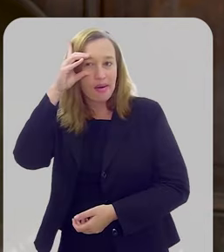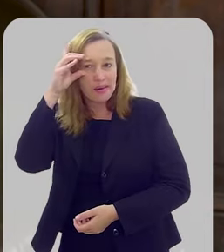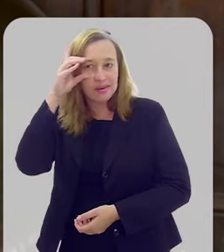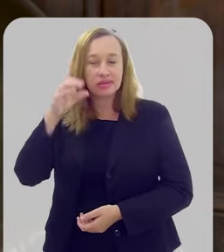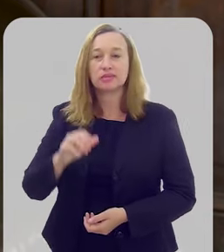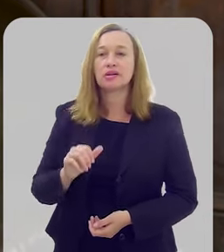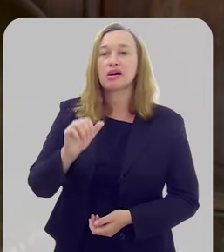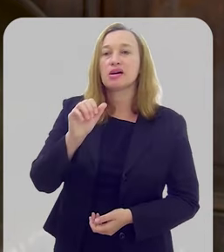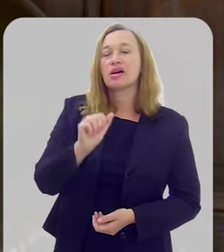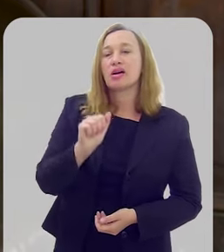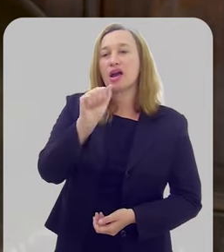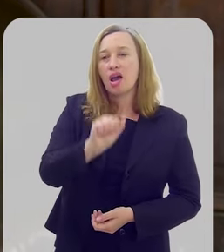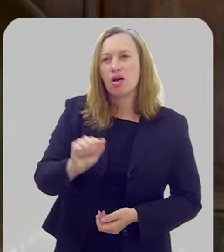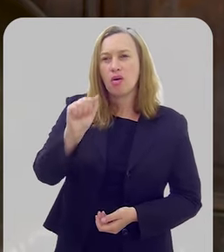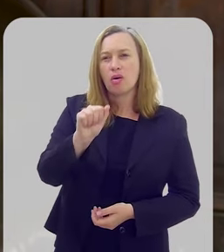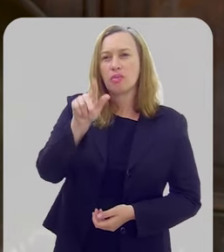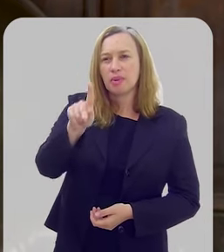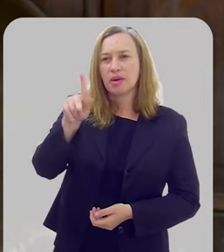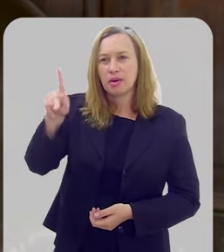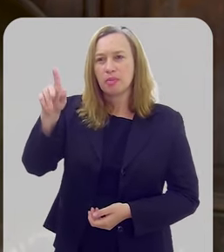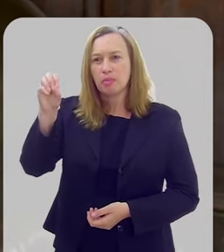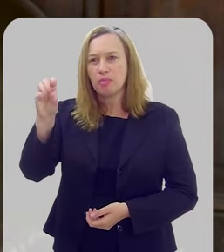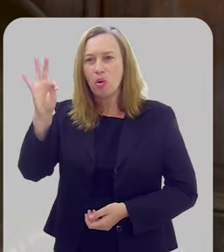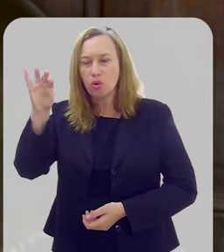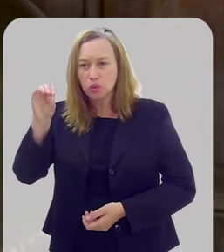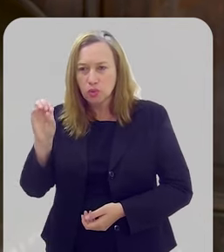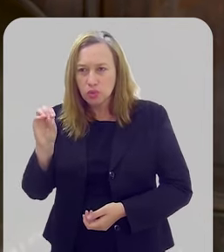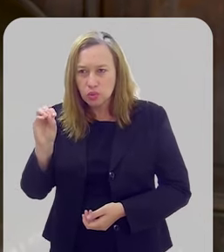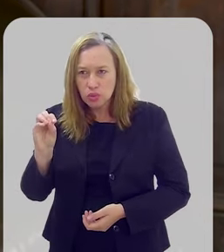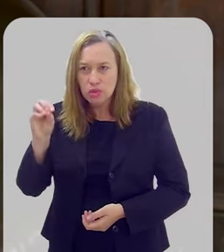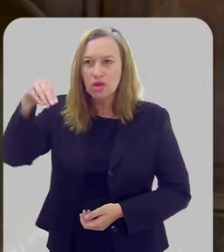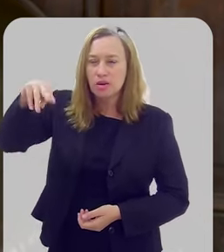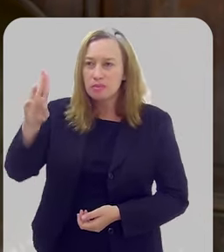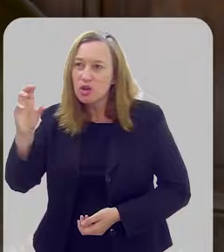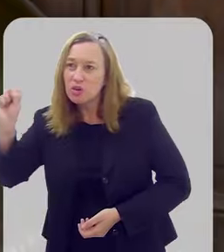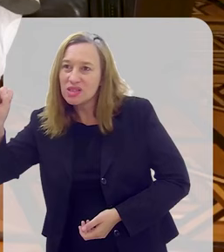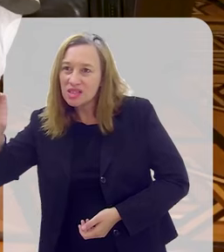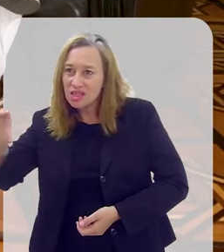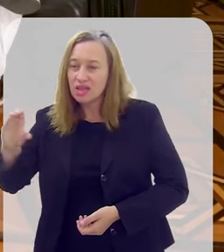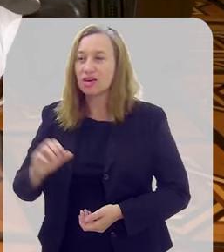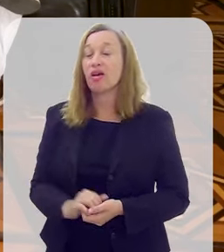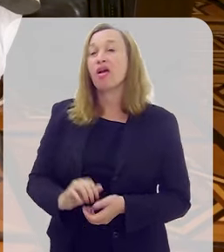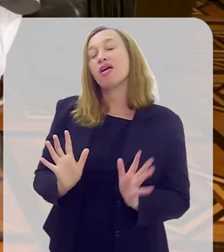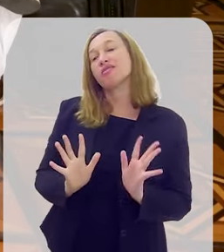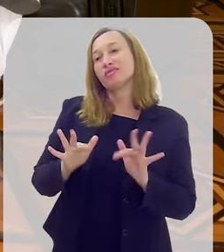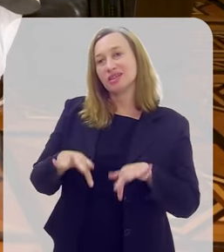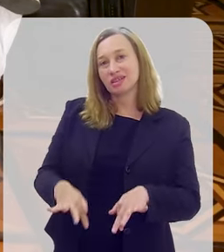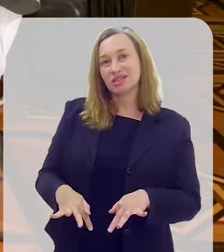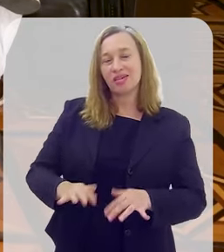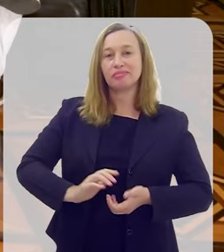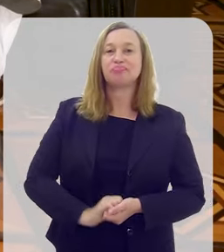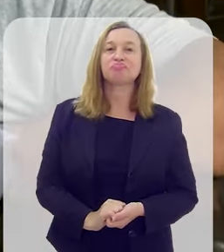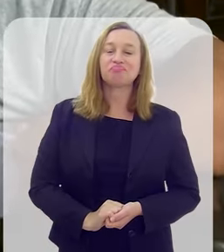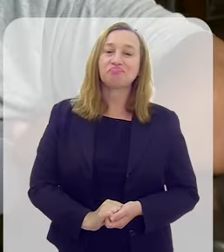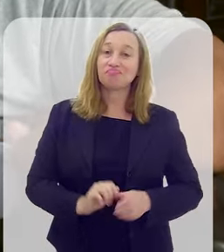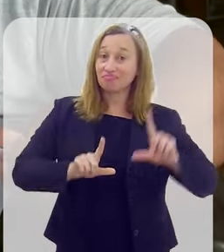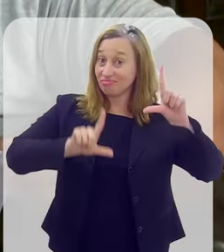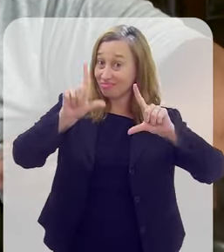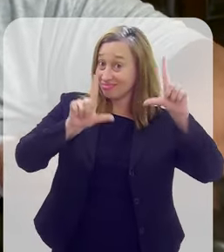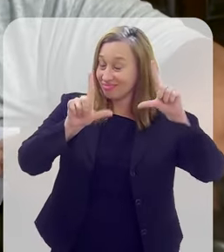né e o Instagram é @ portom music coisa linda eh nós vamos terminar o